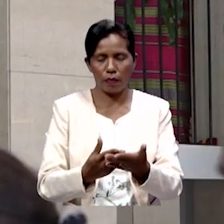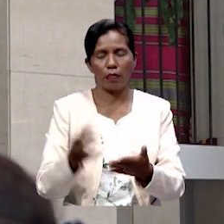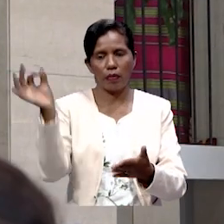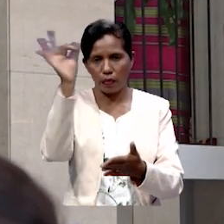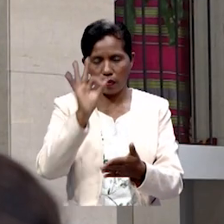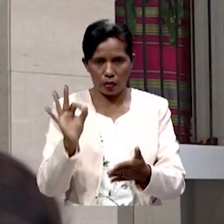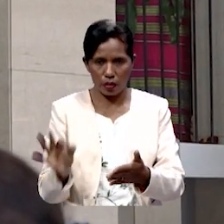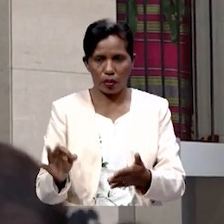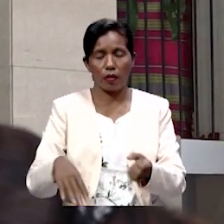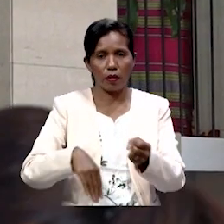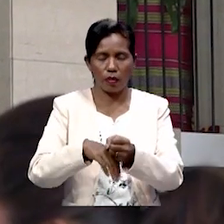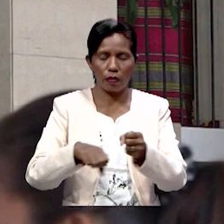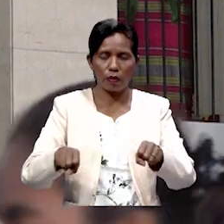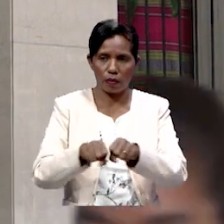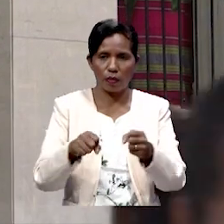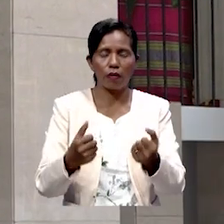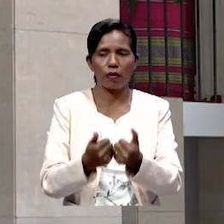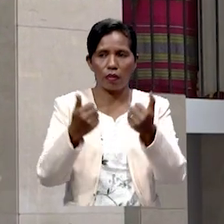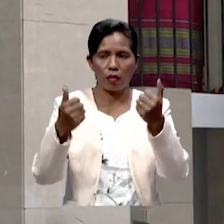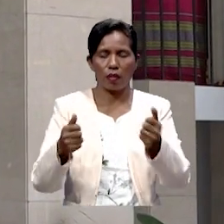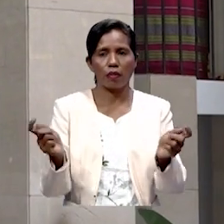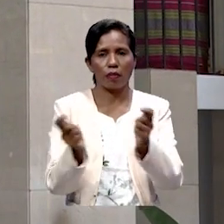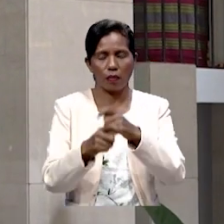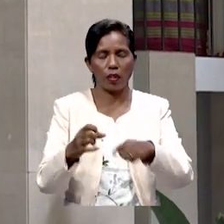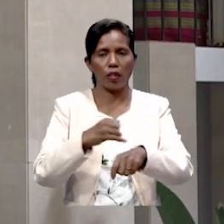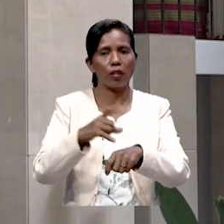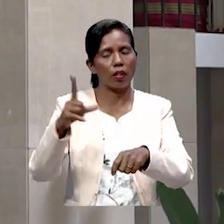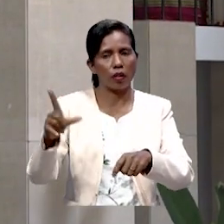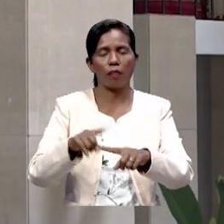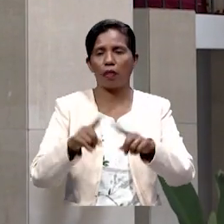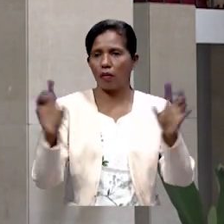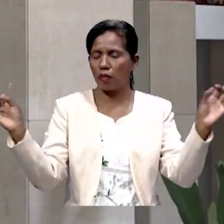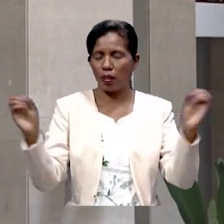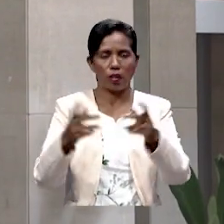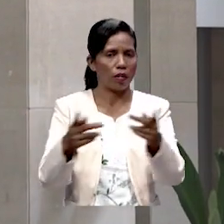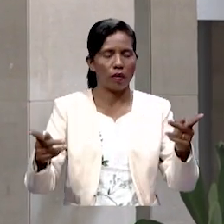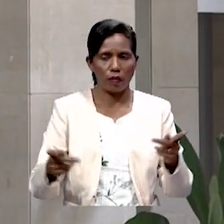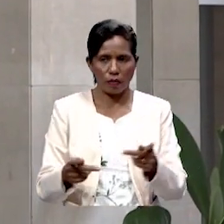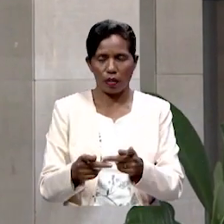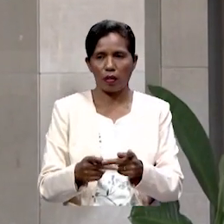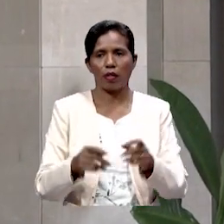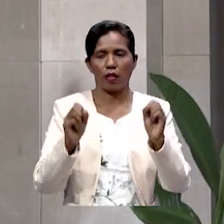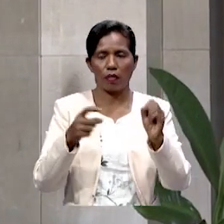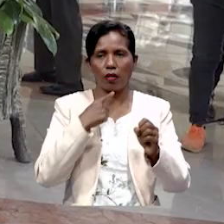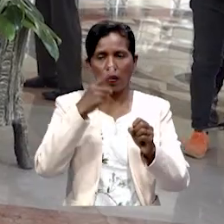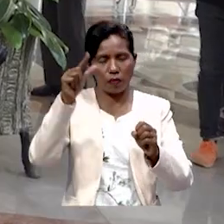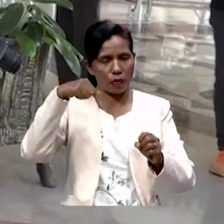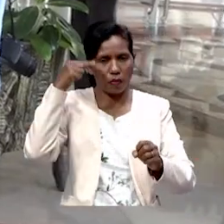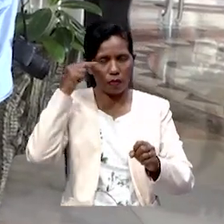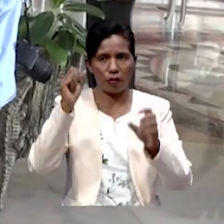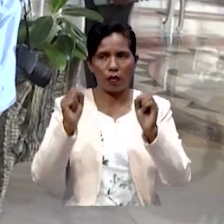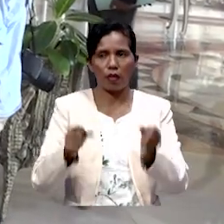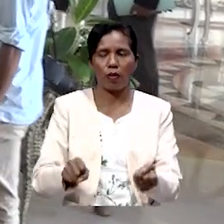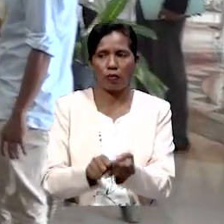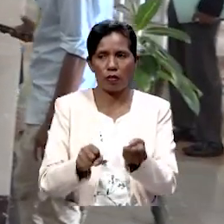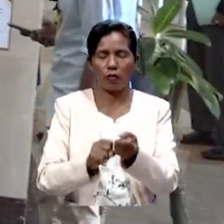Federação Siranebe afilia ba Federação Internacional, mas be laia condição nune recomenda ba governo o de apoio